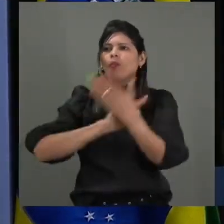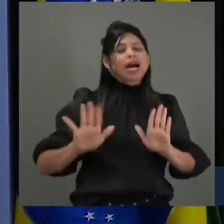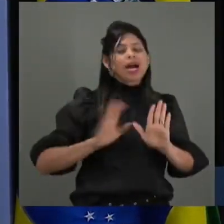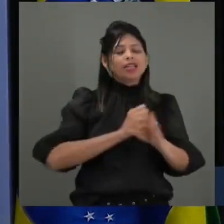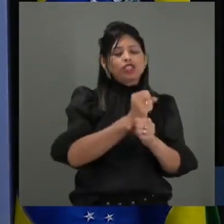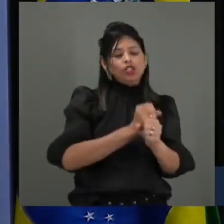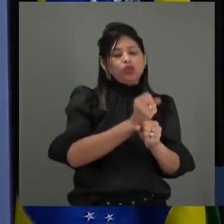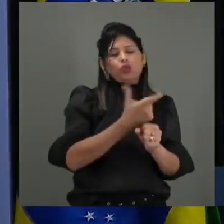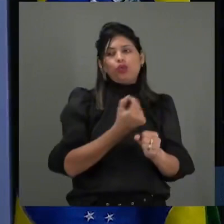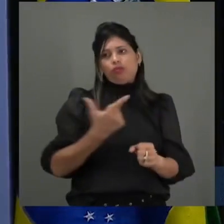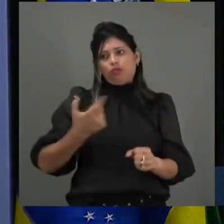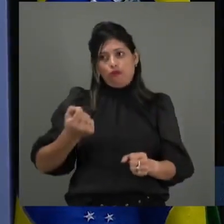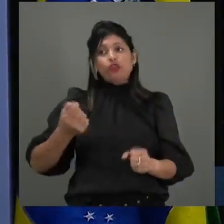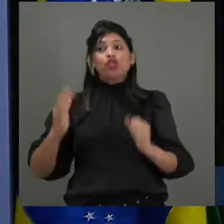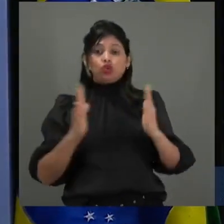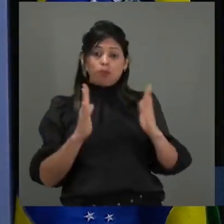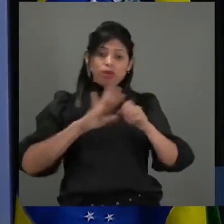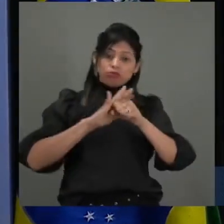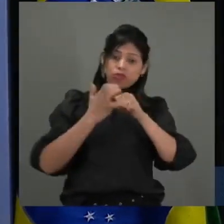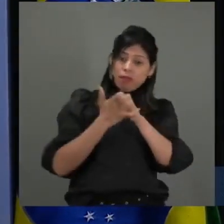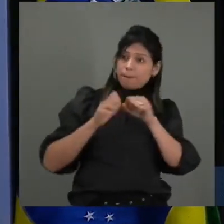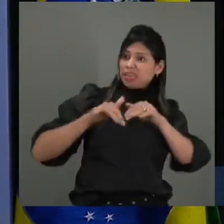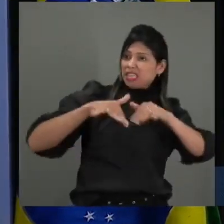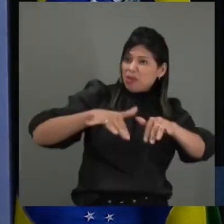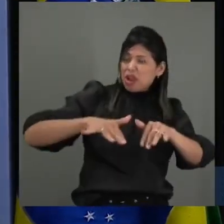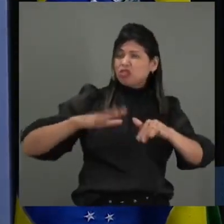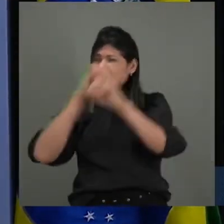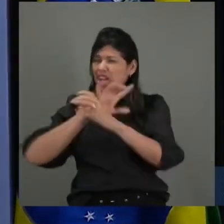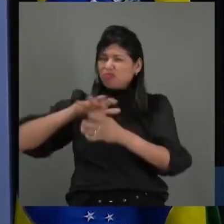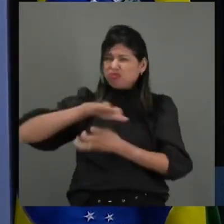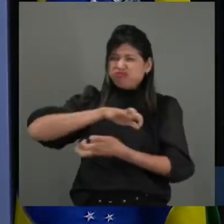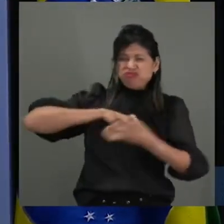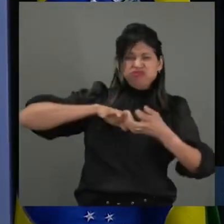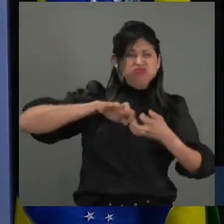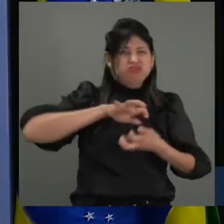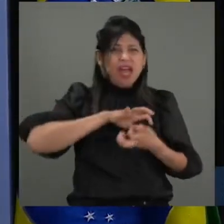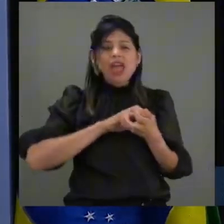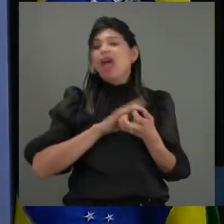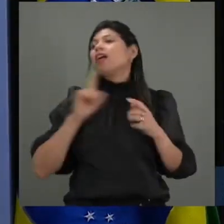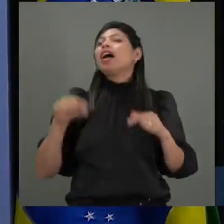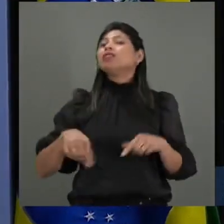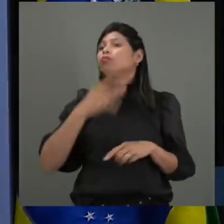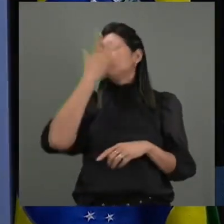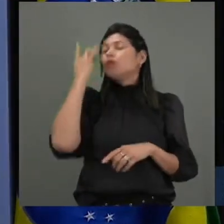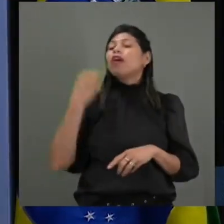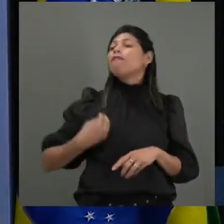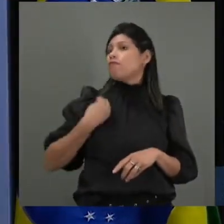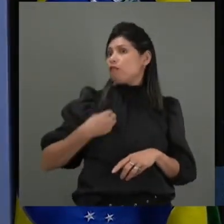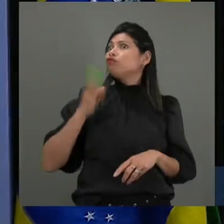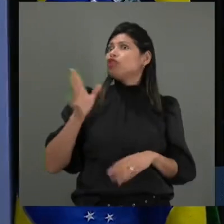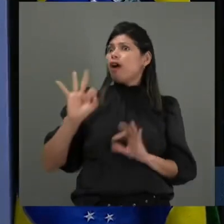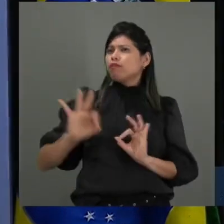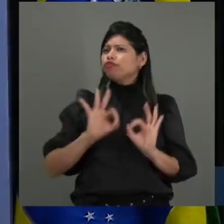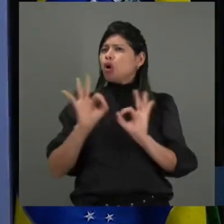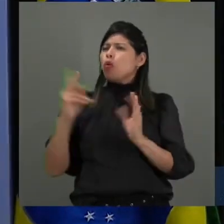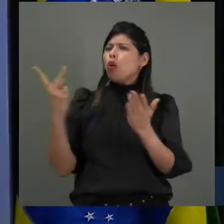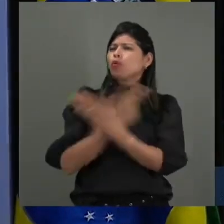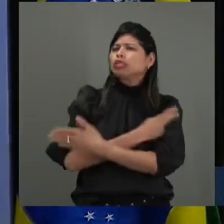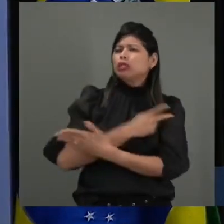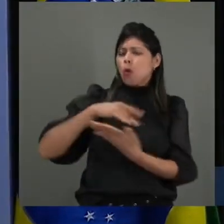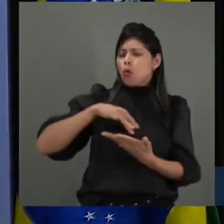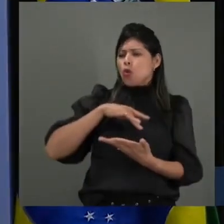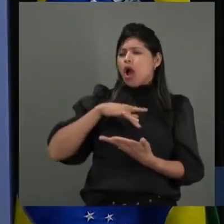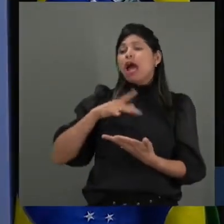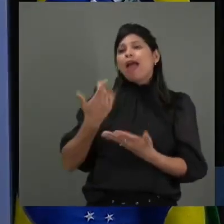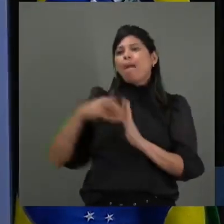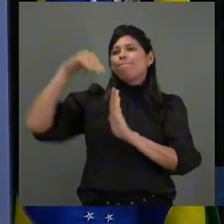2020, com a pandemia, a maior crise humanitária que quem está vivo hoje já presenciou, o mundo caiu 10% e